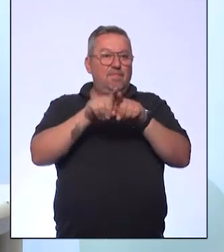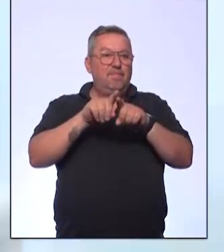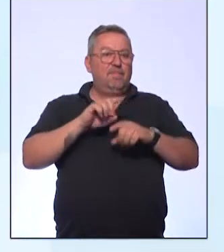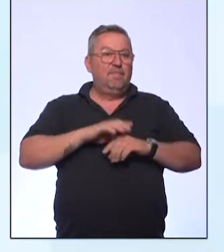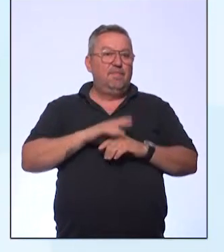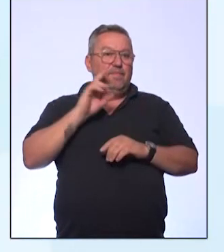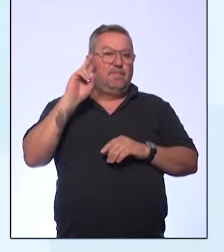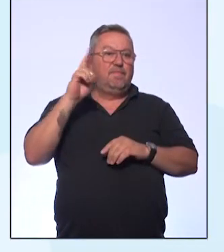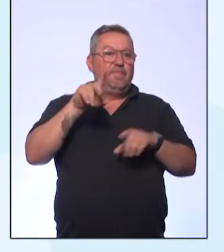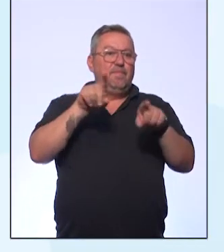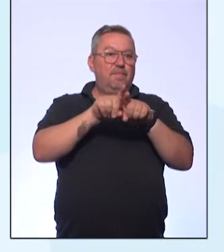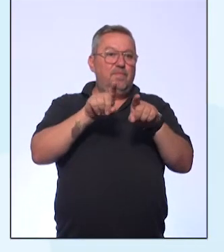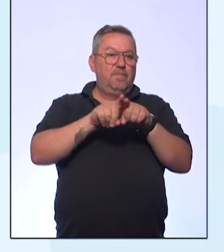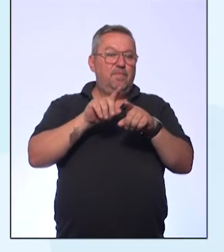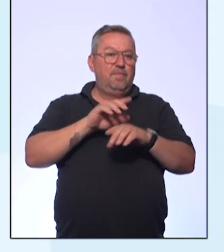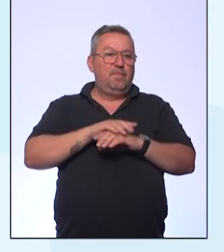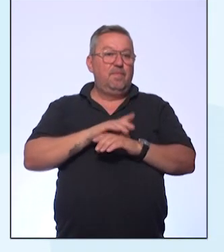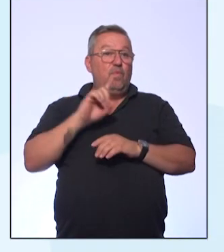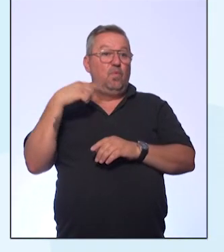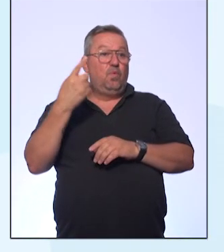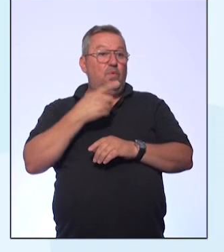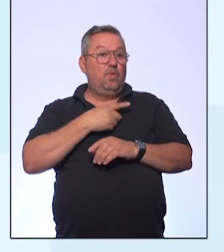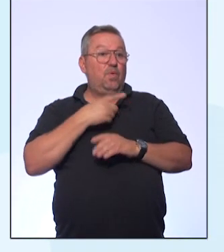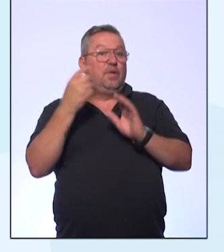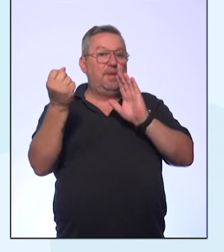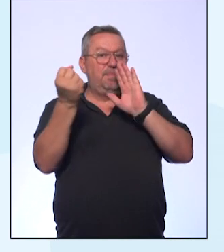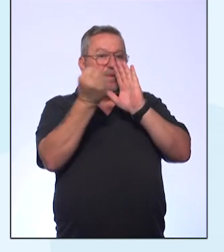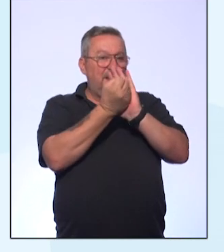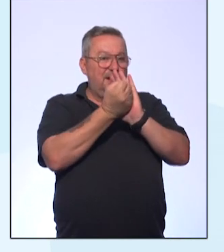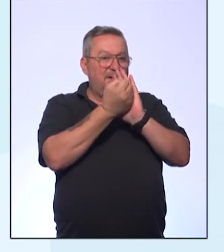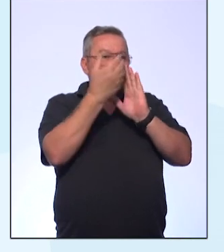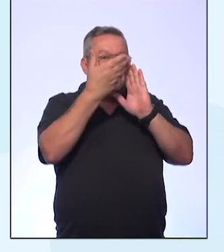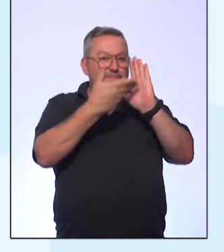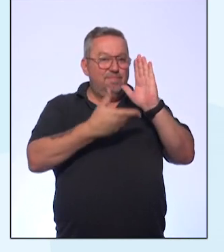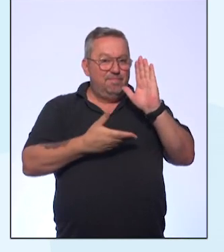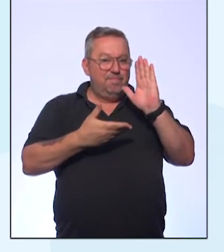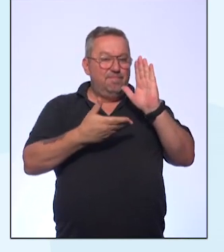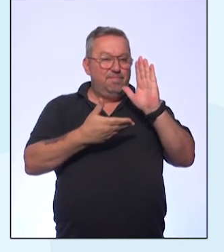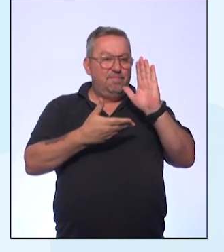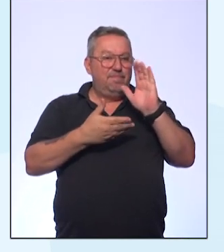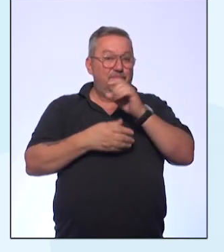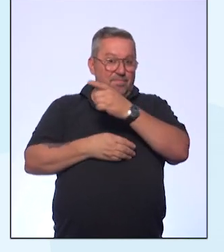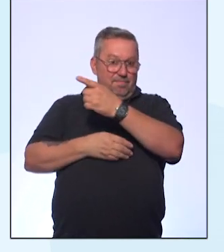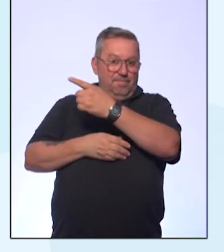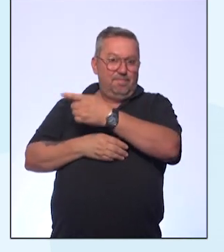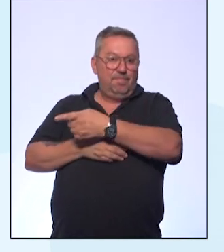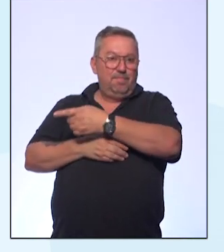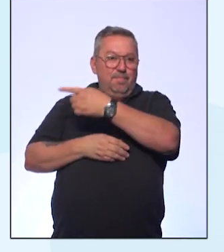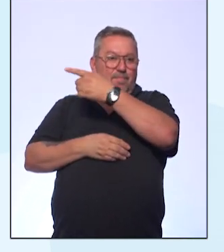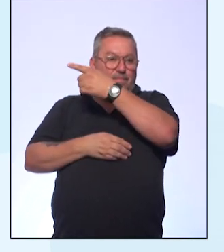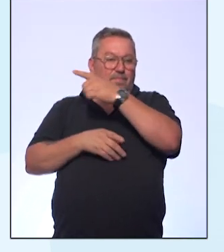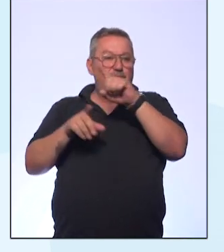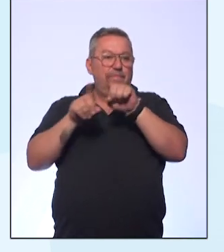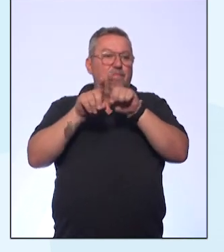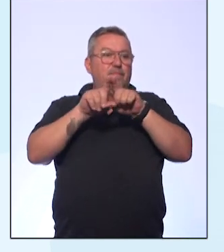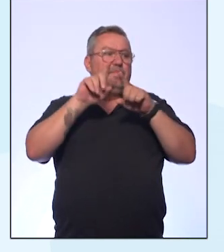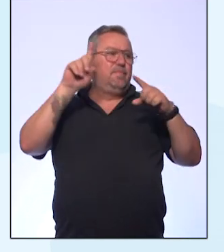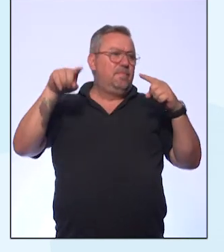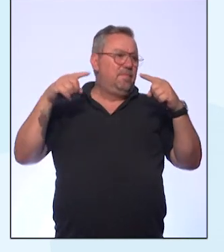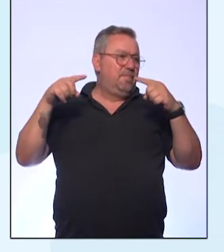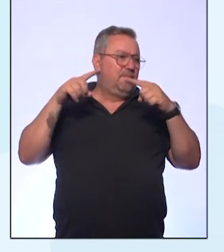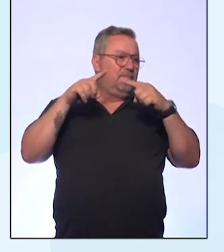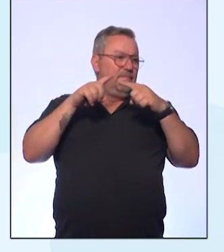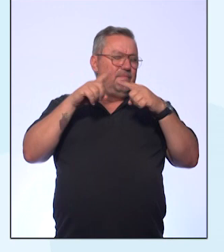para vocês também, está aí o nosso logo, a identificação dessa iniciativa. O objetivo